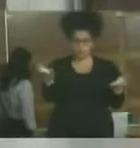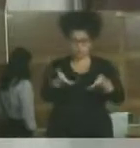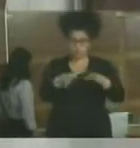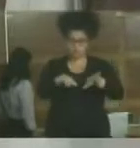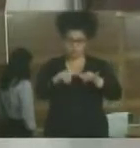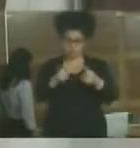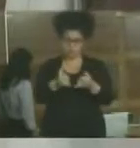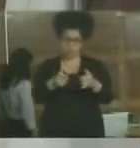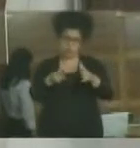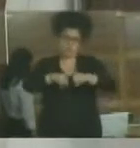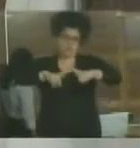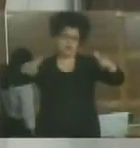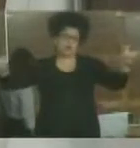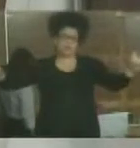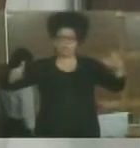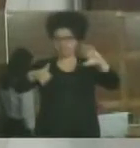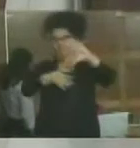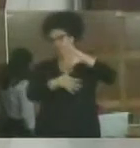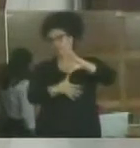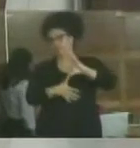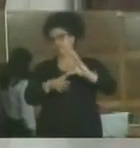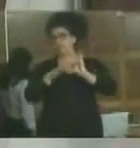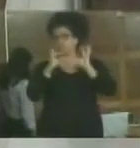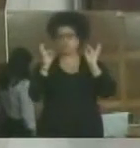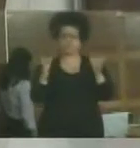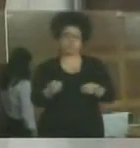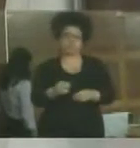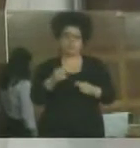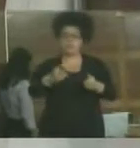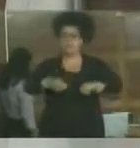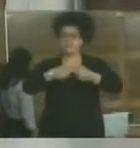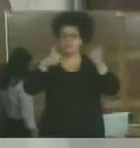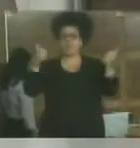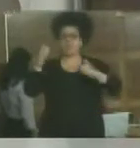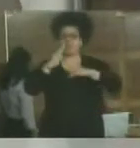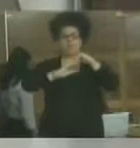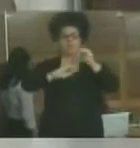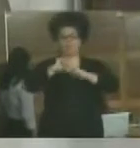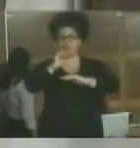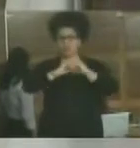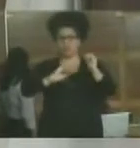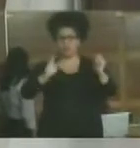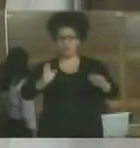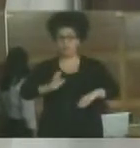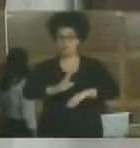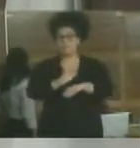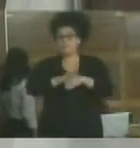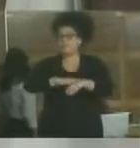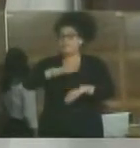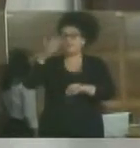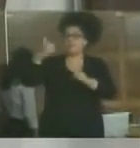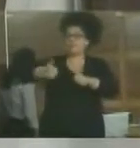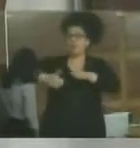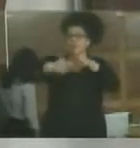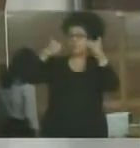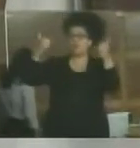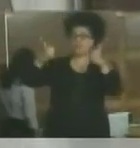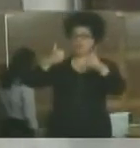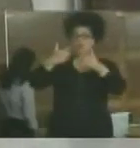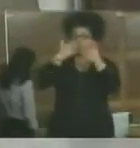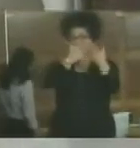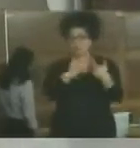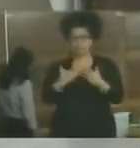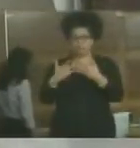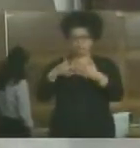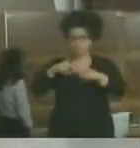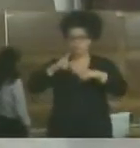é o maior da América Latina, é o melhor em mão de obra, é o melhor equipado, e nós temos capacidade para pegar